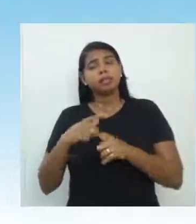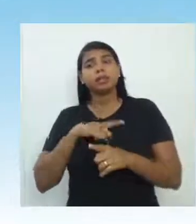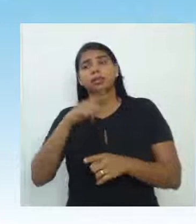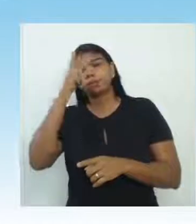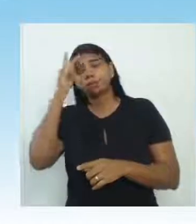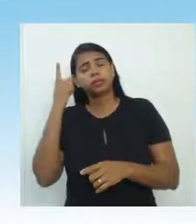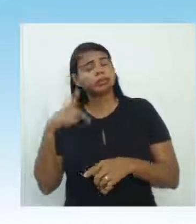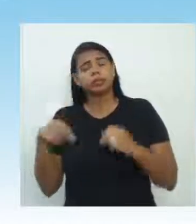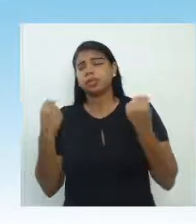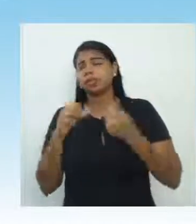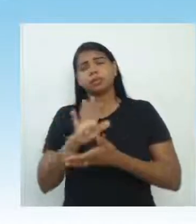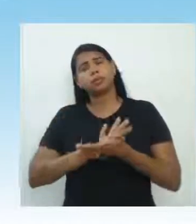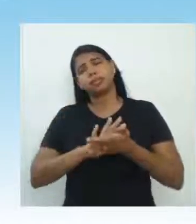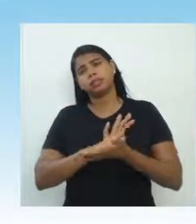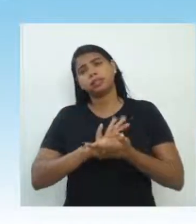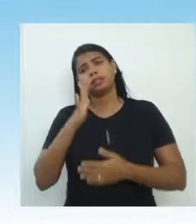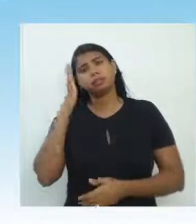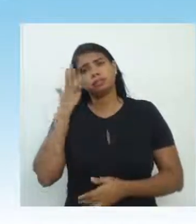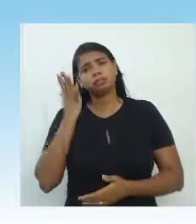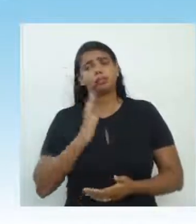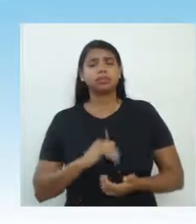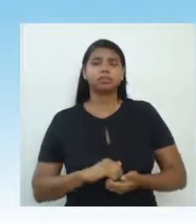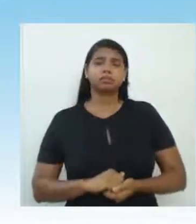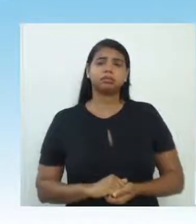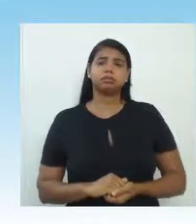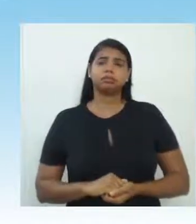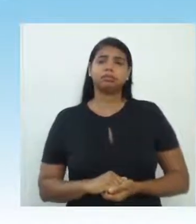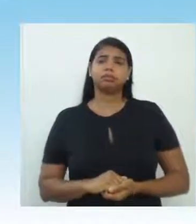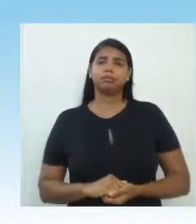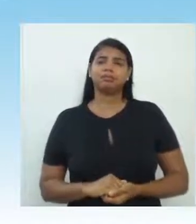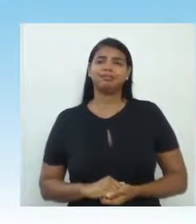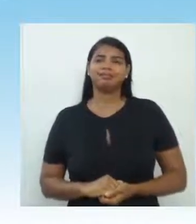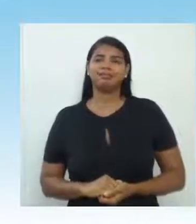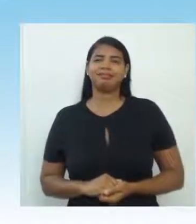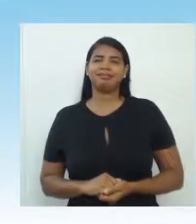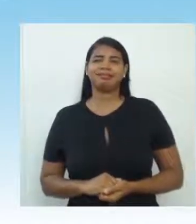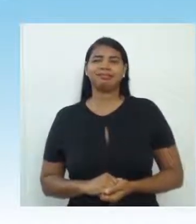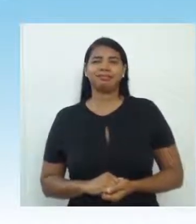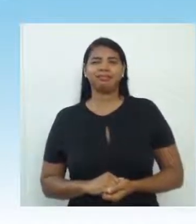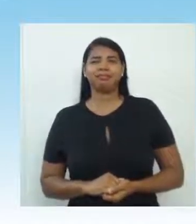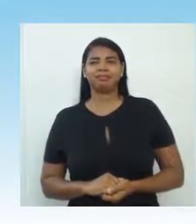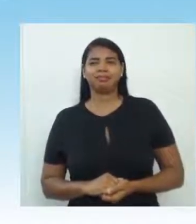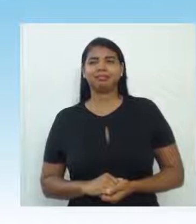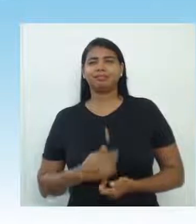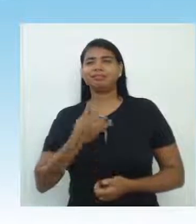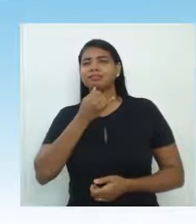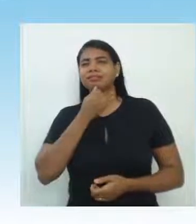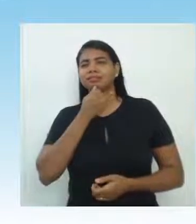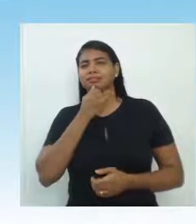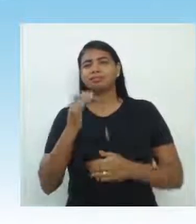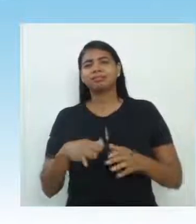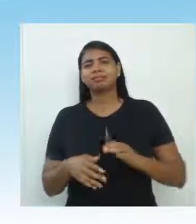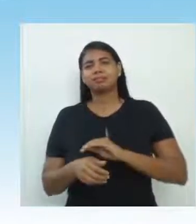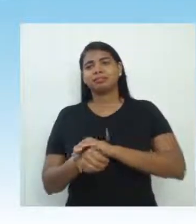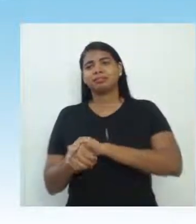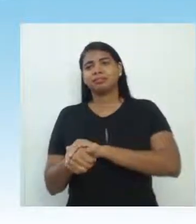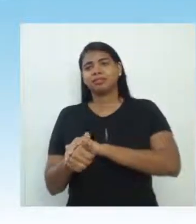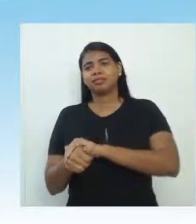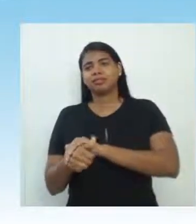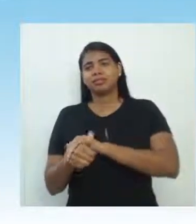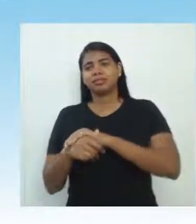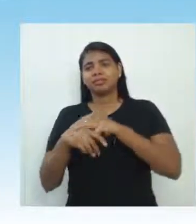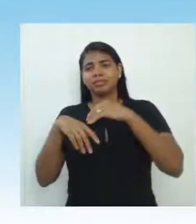né? é ser injusto. Não Exato. é ser injusto. Por exemplo, você colocar em uma corrida, um exemplo, uma tartaruga e um